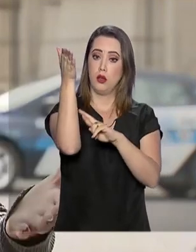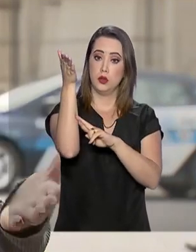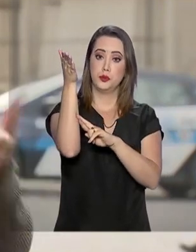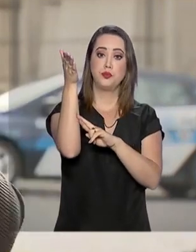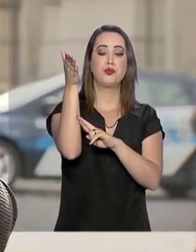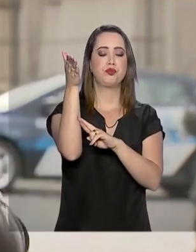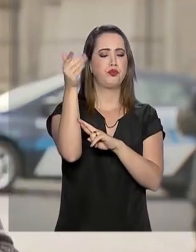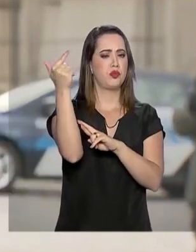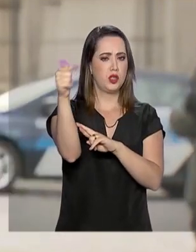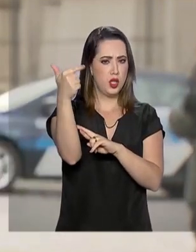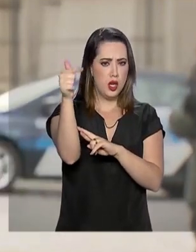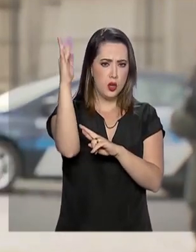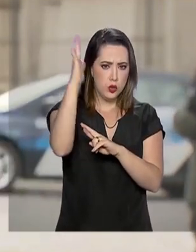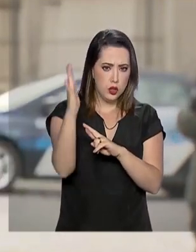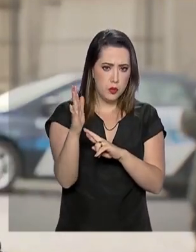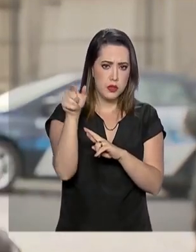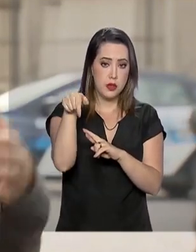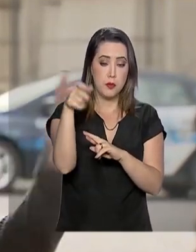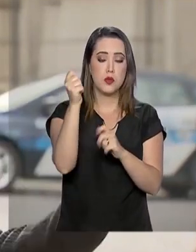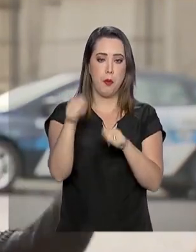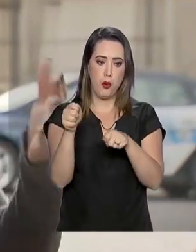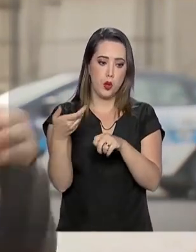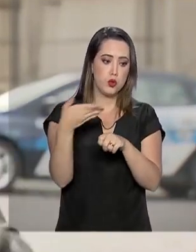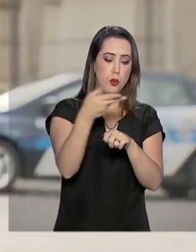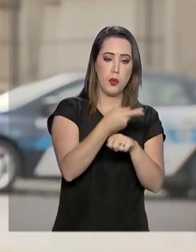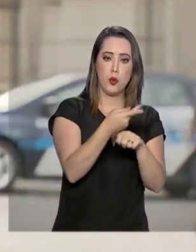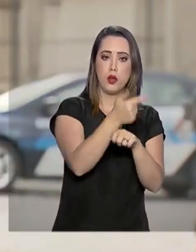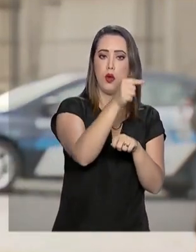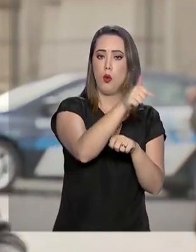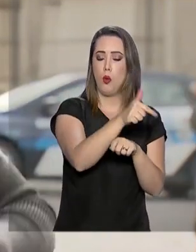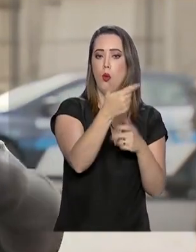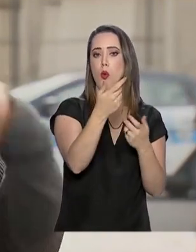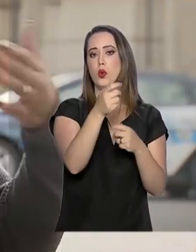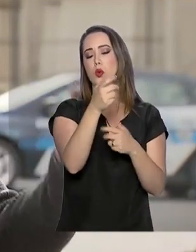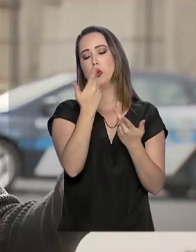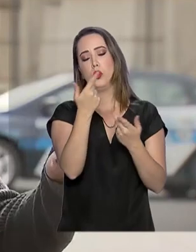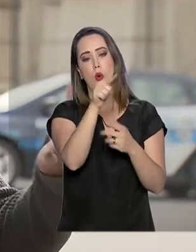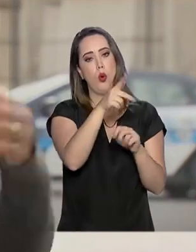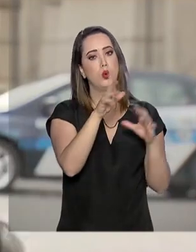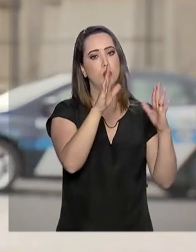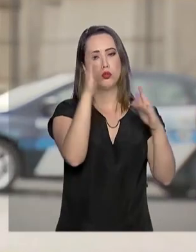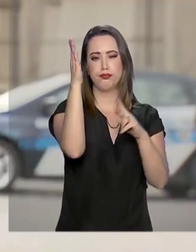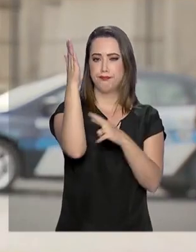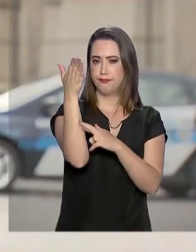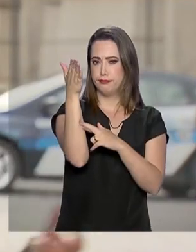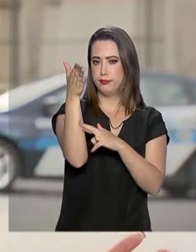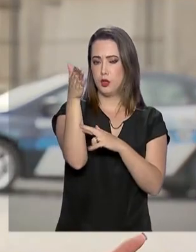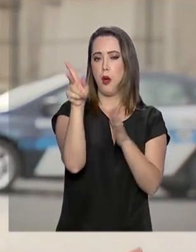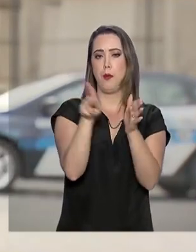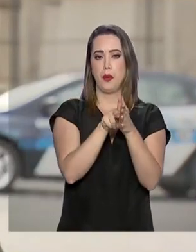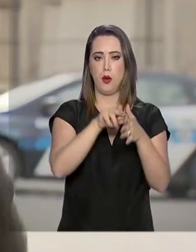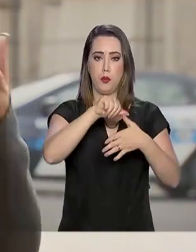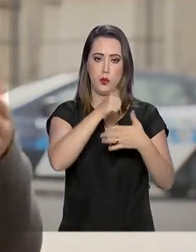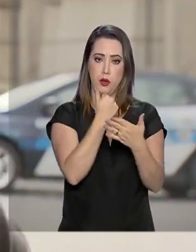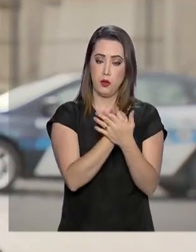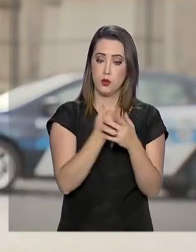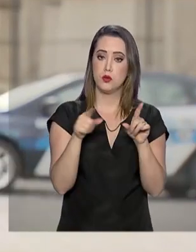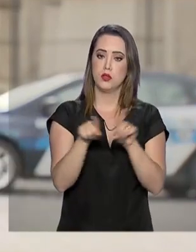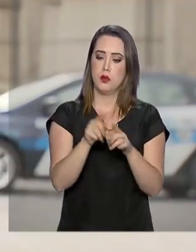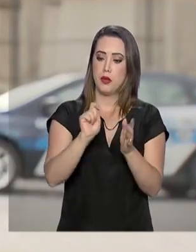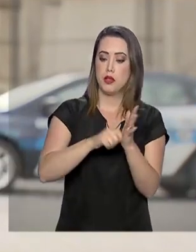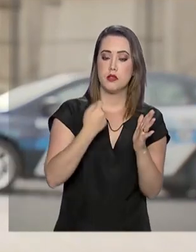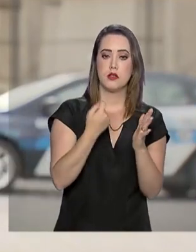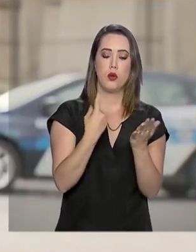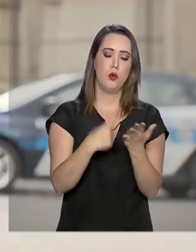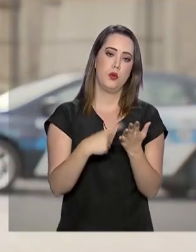sem consulado do Brasil, o brasileiro poderá ser atendido por consulados dos outros países membros do Mercosul. A cúpula também deve assinar